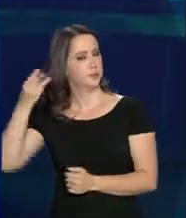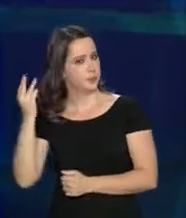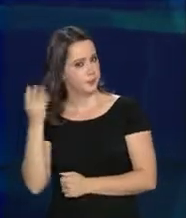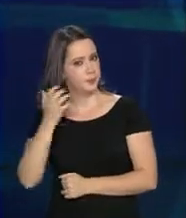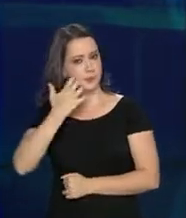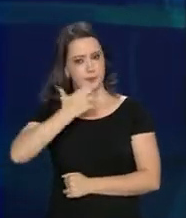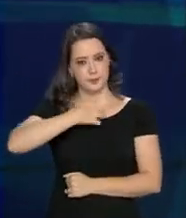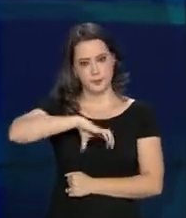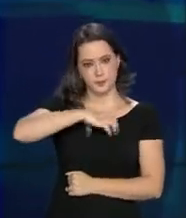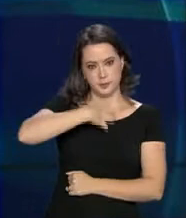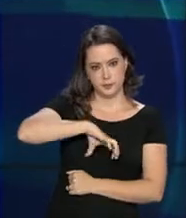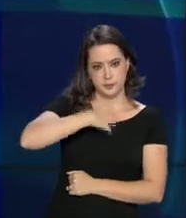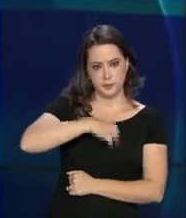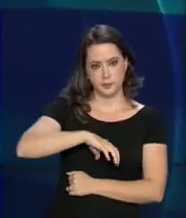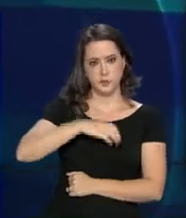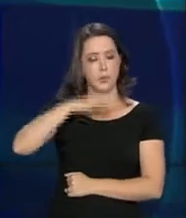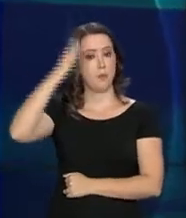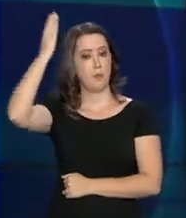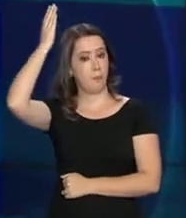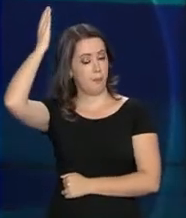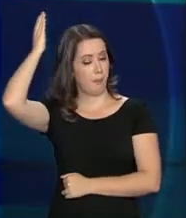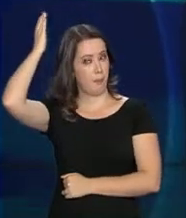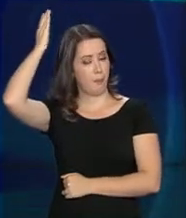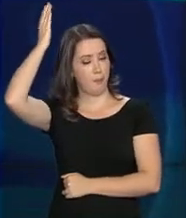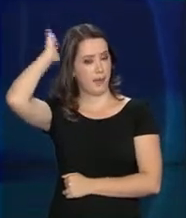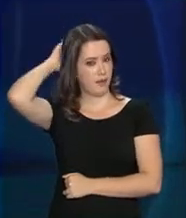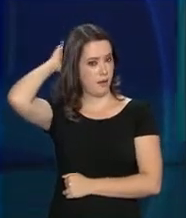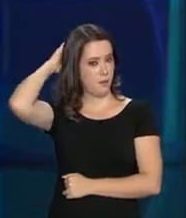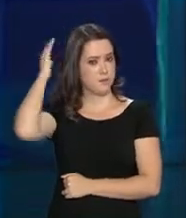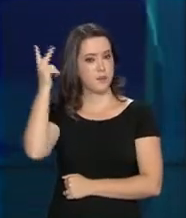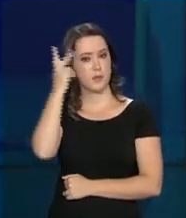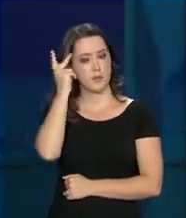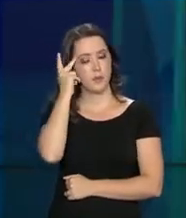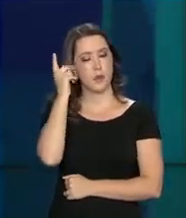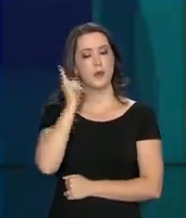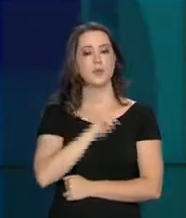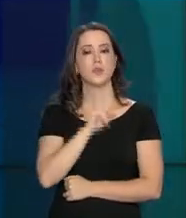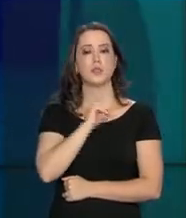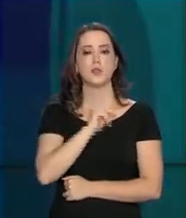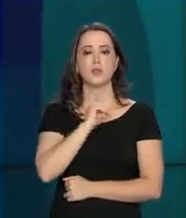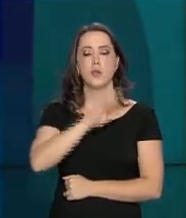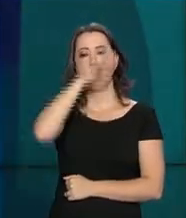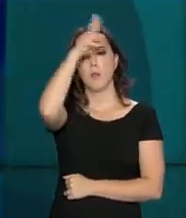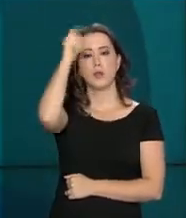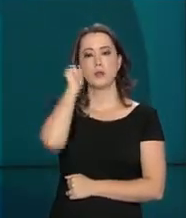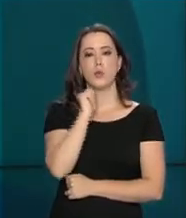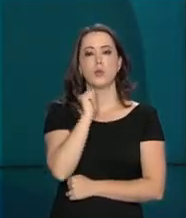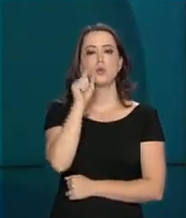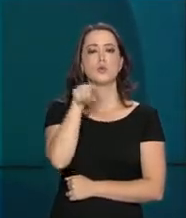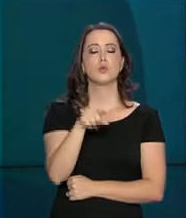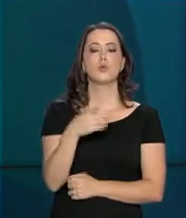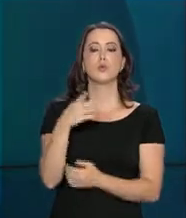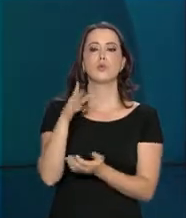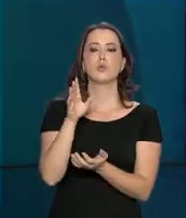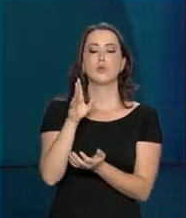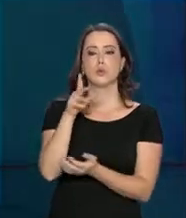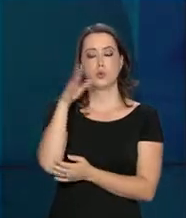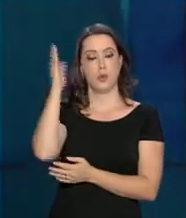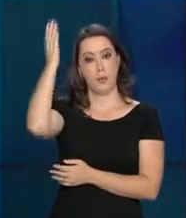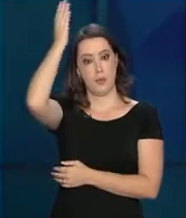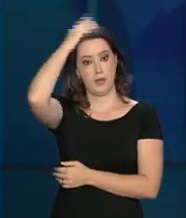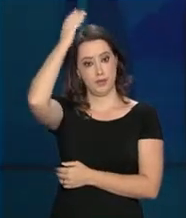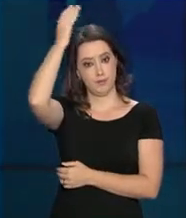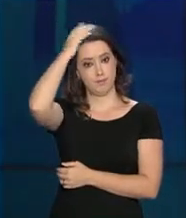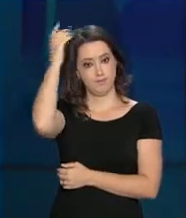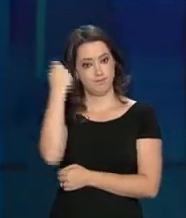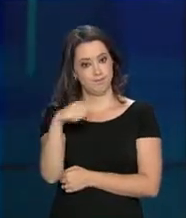Pernambuco, Maranhão, Bahia, Pará, São Paulo, Minas Gerais, Mato Grosso do Sul, Paraná e Rio